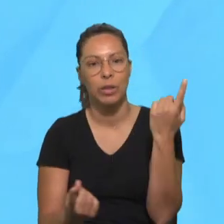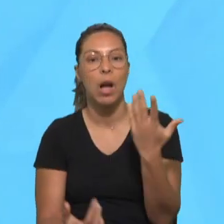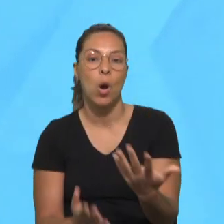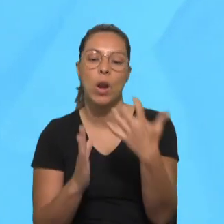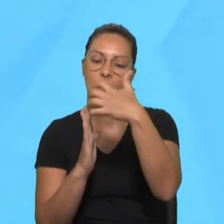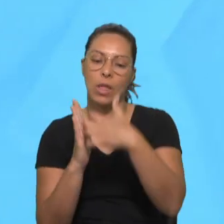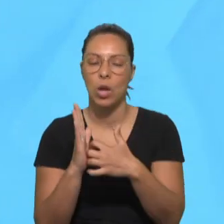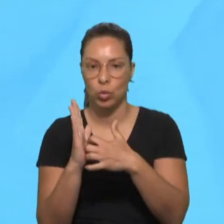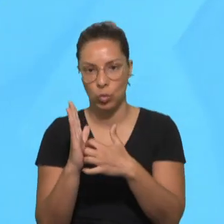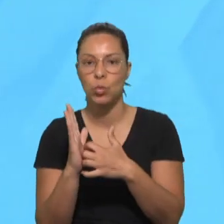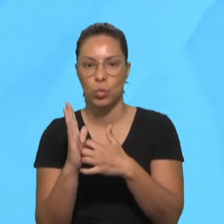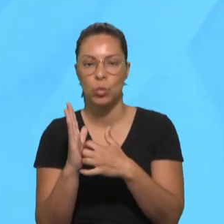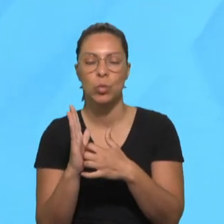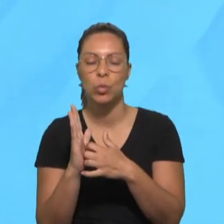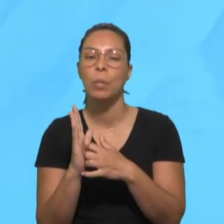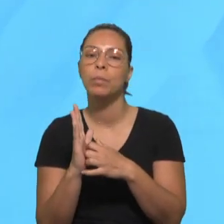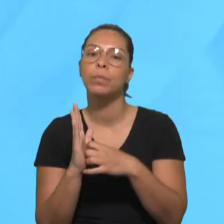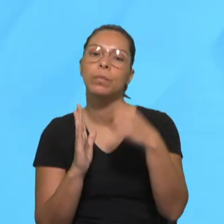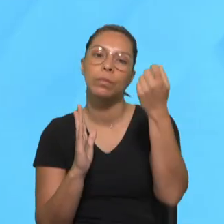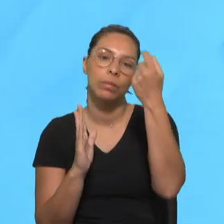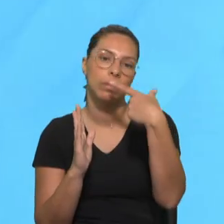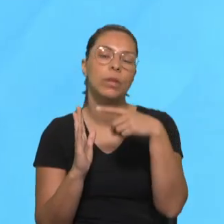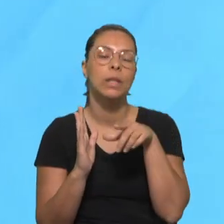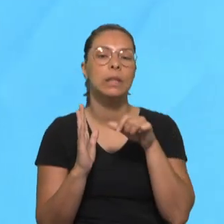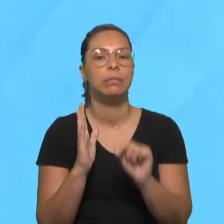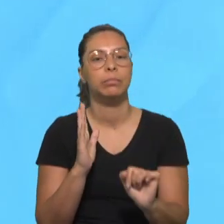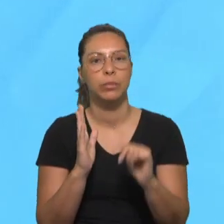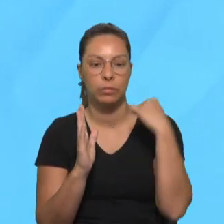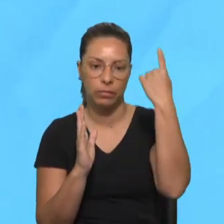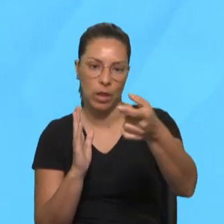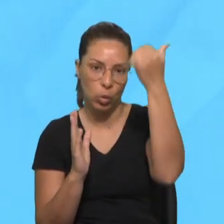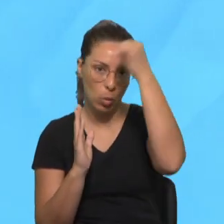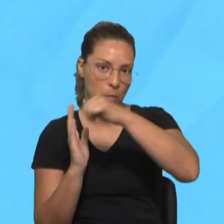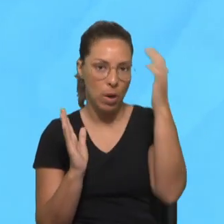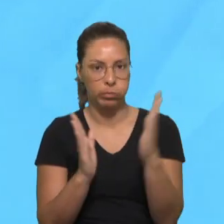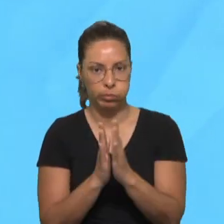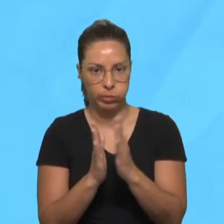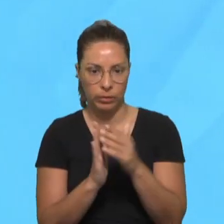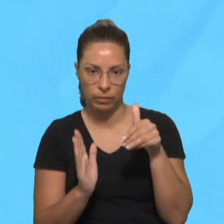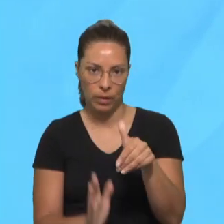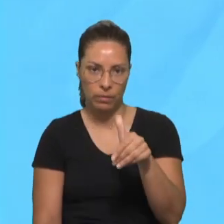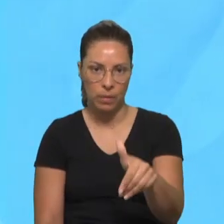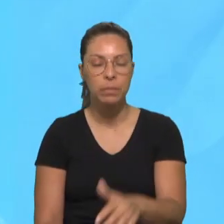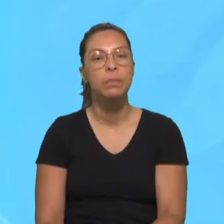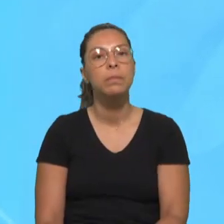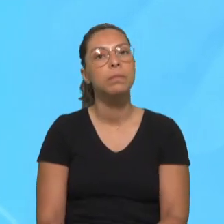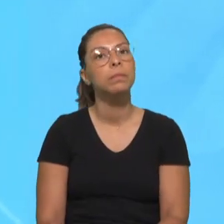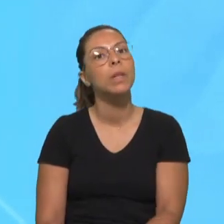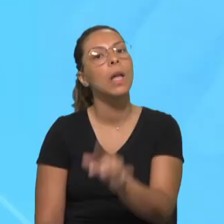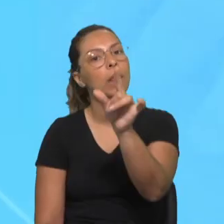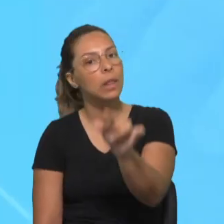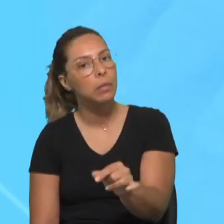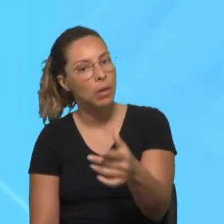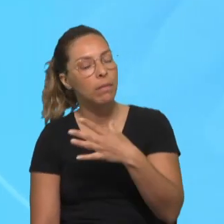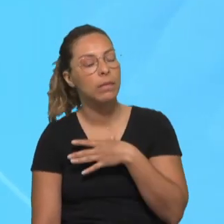escutarmos a liturgia, abrirmos espaço aqui neste programa para a liturgia que vamos escutar no próximo domingo. Convidava-vos primeiro a